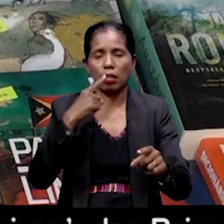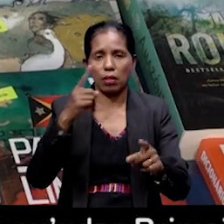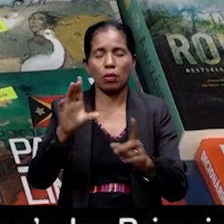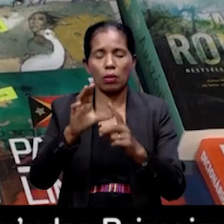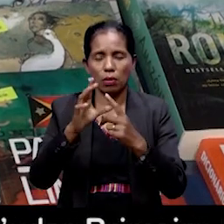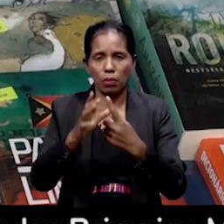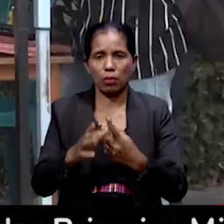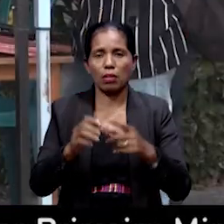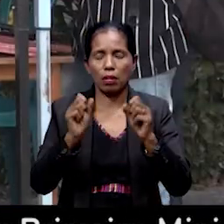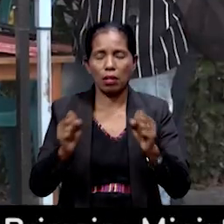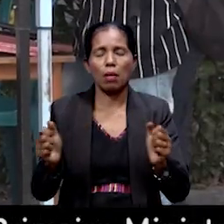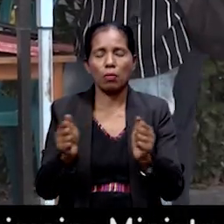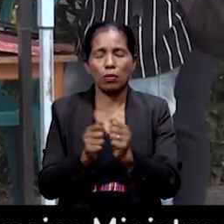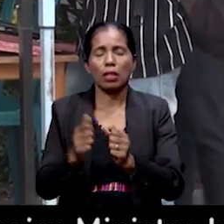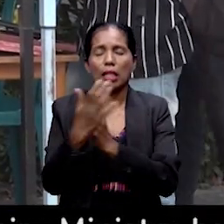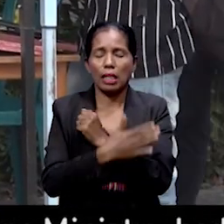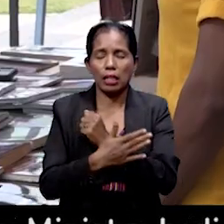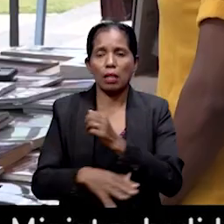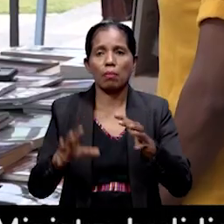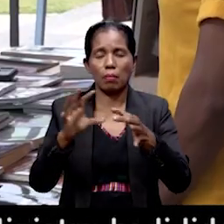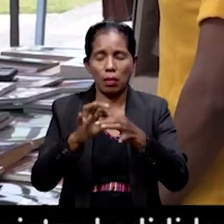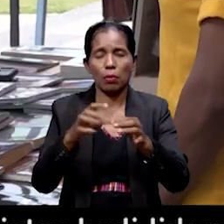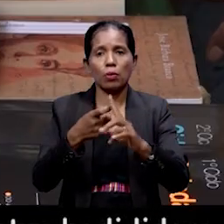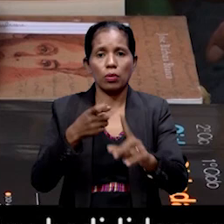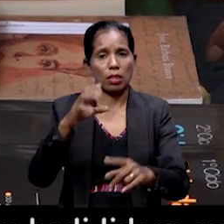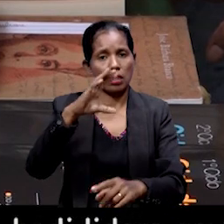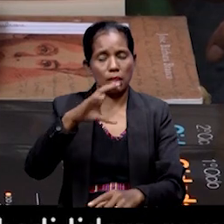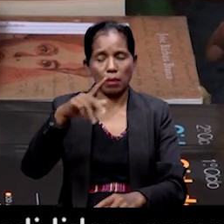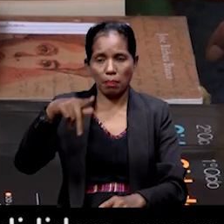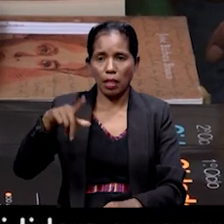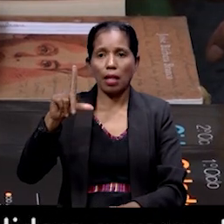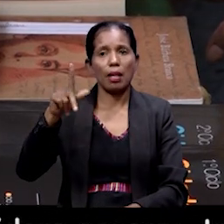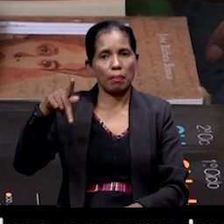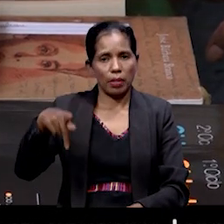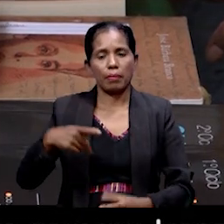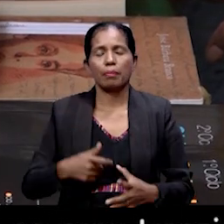no amizade entre a nação membro do CPLP. Tiago Cunha, Elugaio, Ziemen.